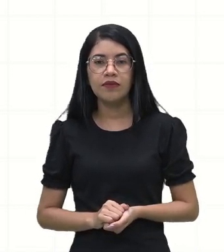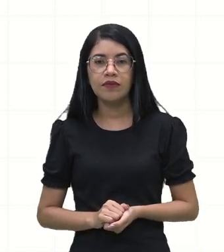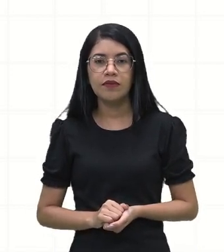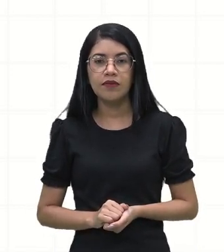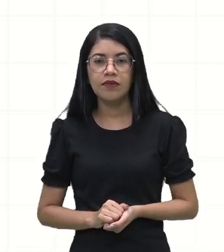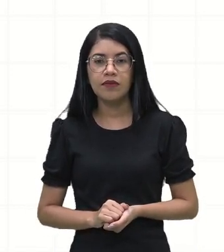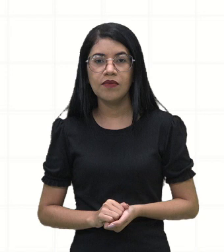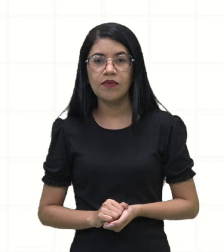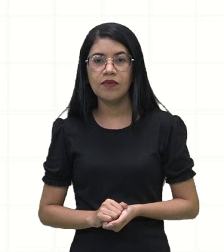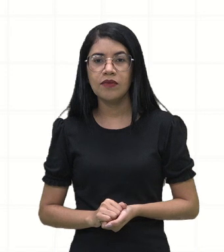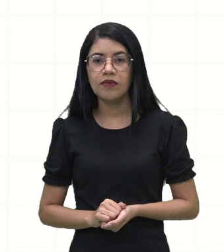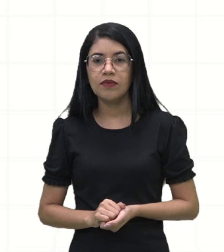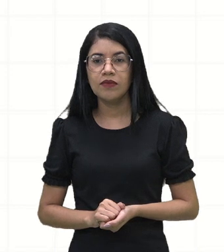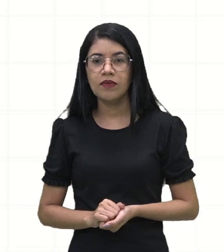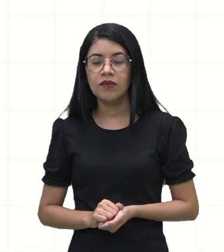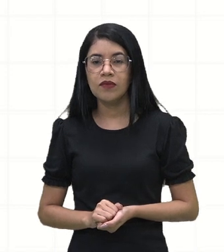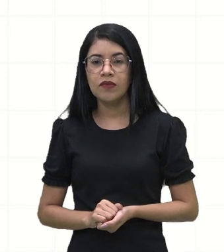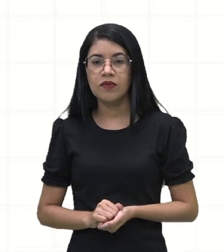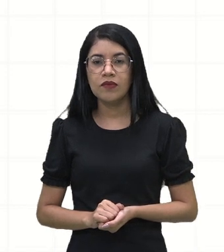Tudo bem.